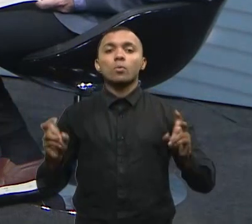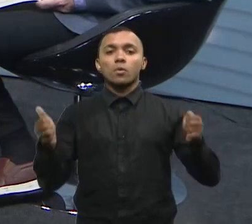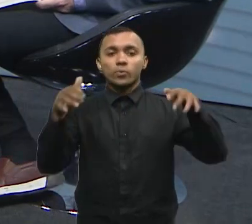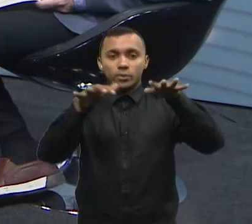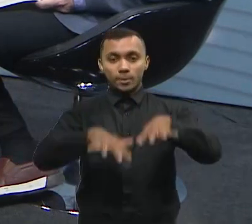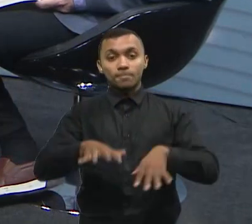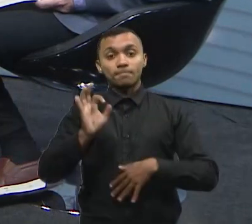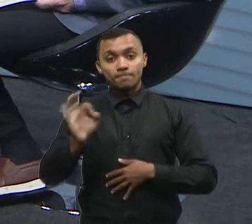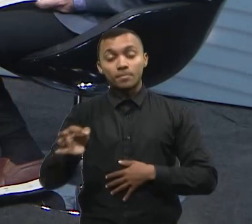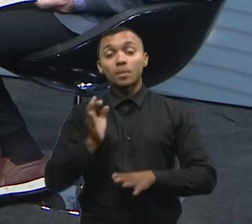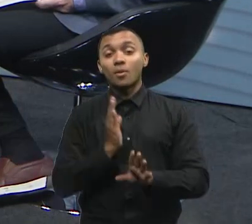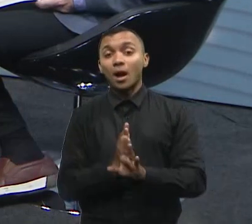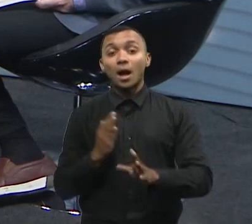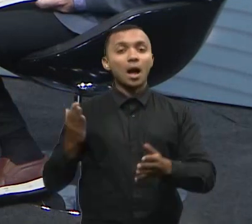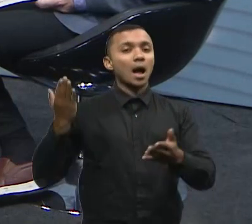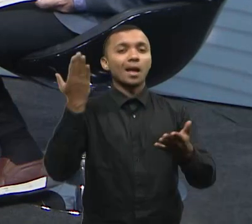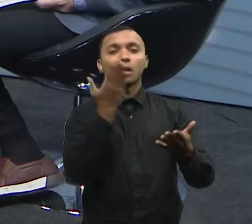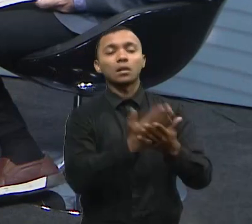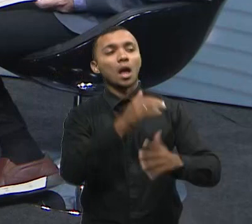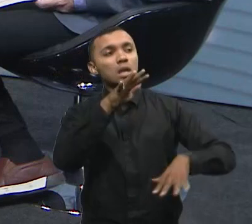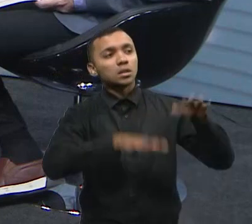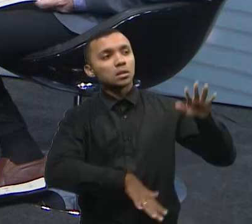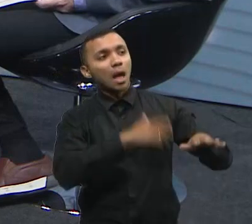a gente ainda hoje, a gente vê